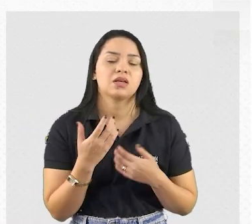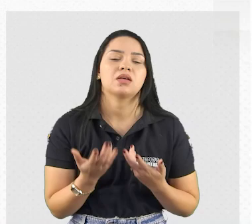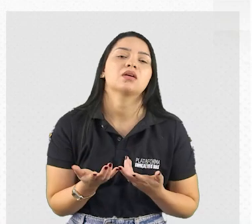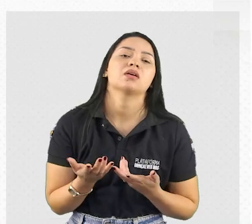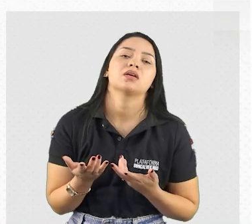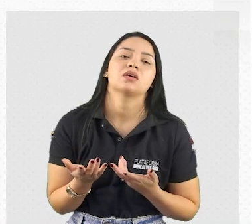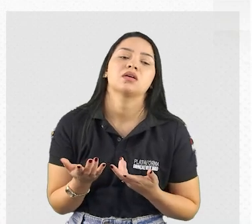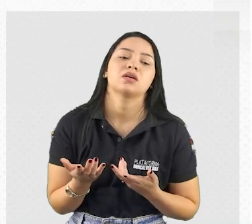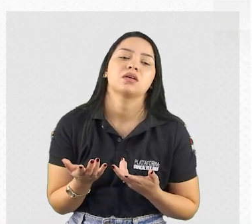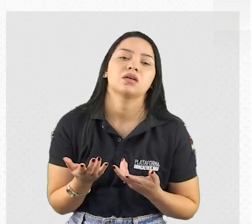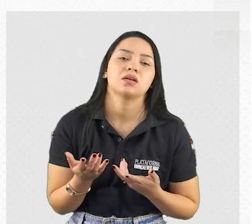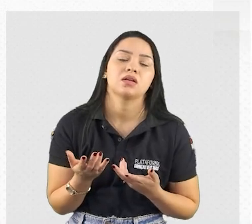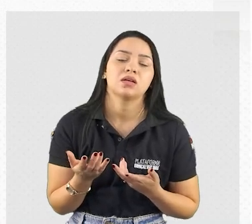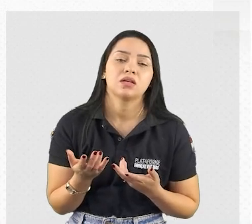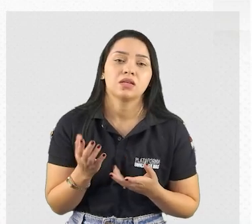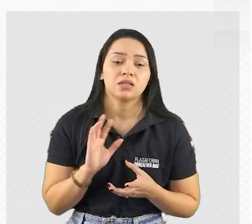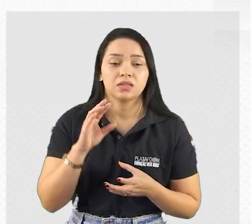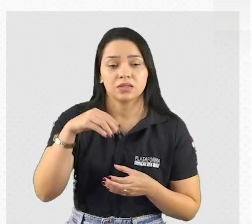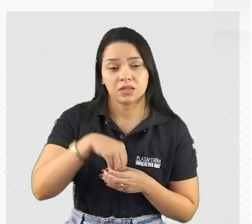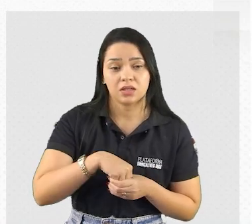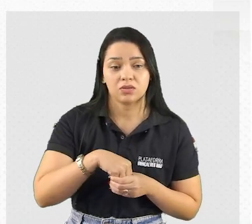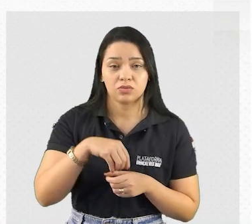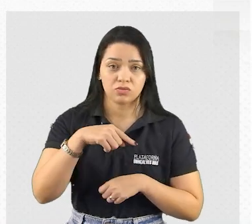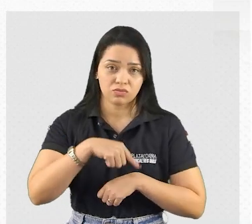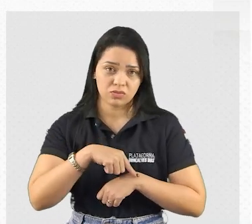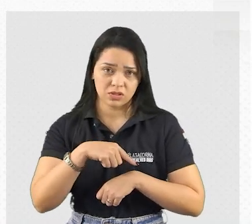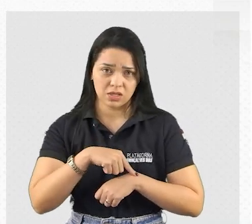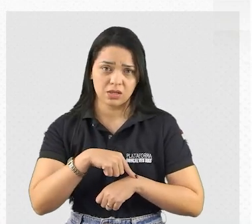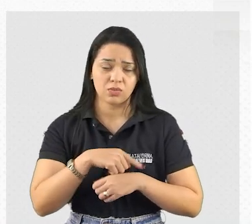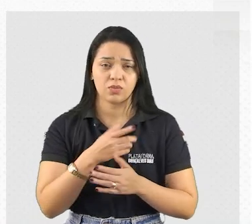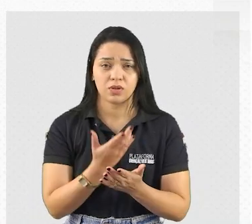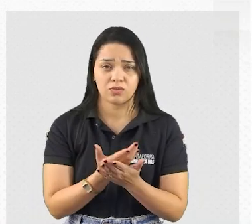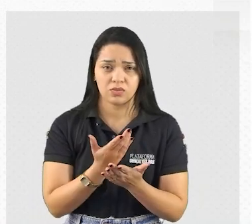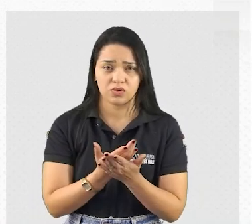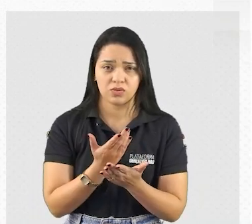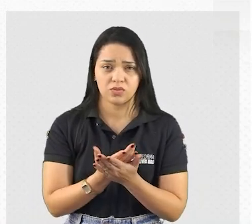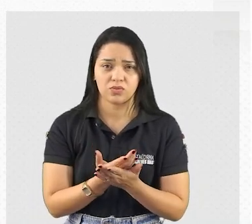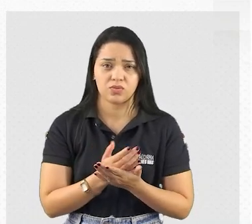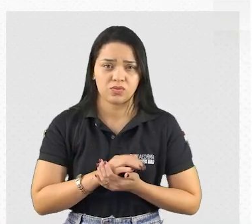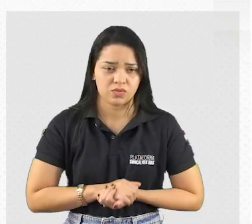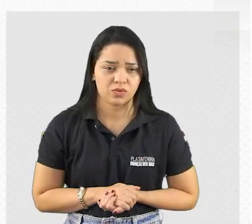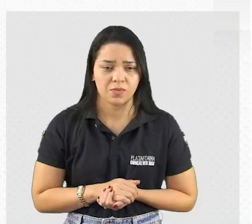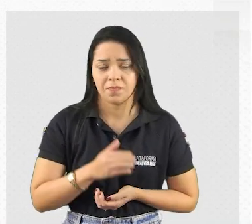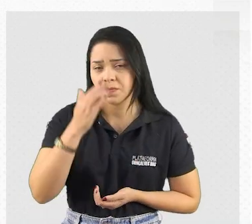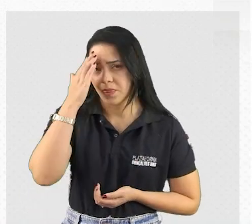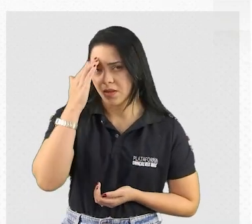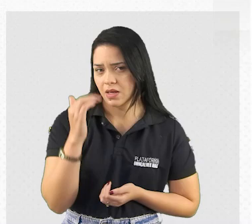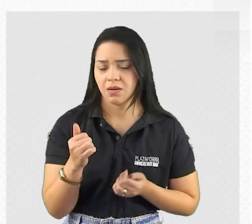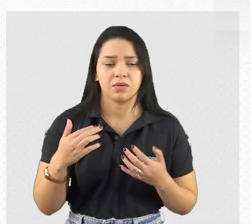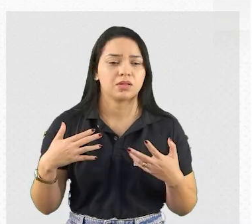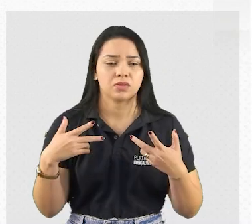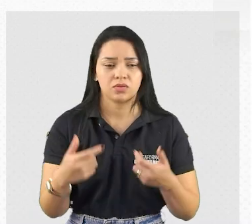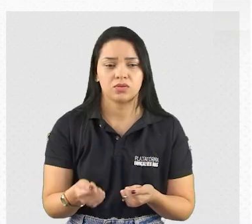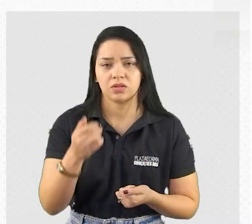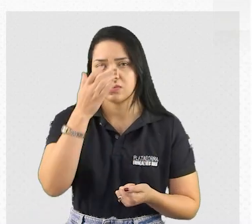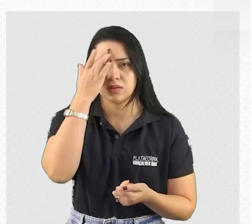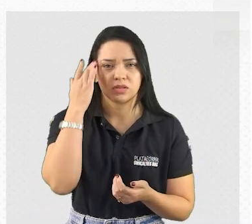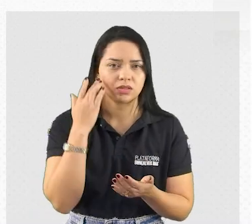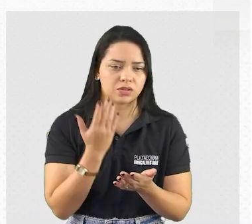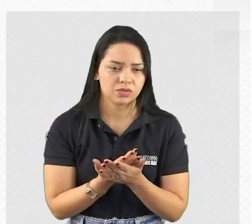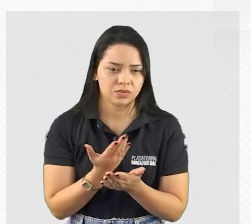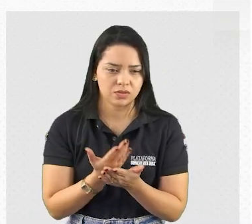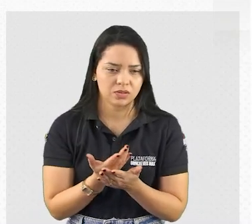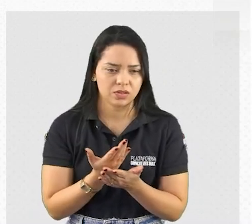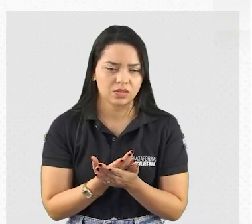isso de uma maneira mais ou menos efetiva dentro do seu tempo disponível para o estudo. certo? A gente sabe que nem todos os nossos estudantes são